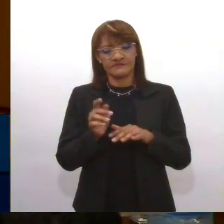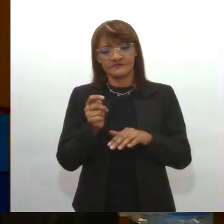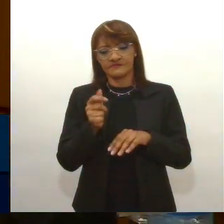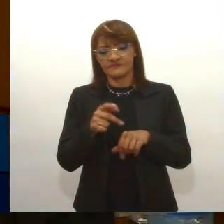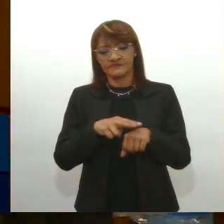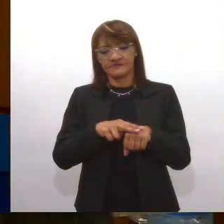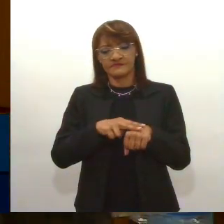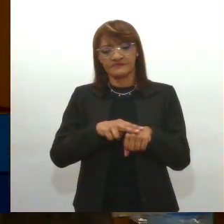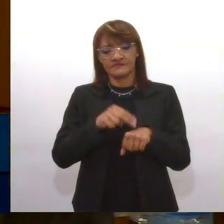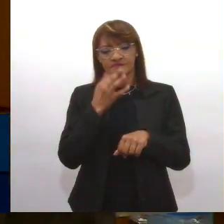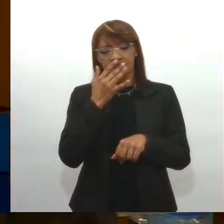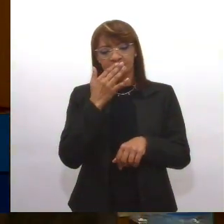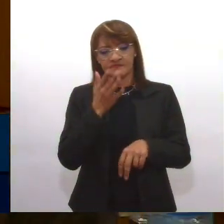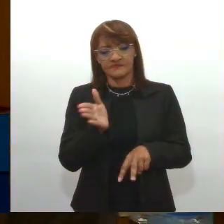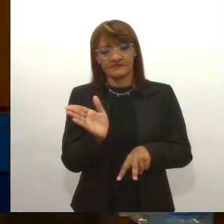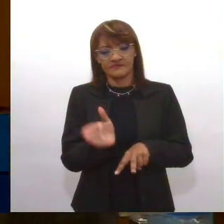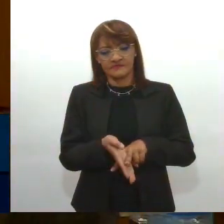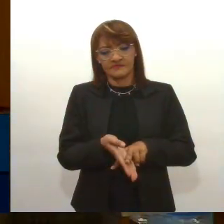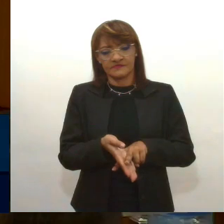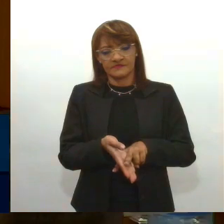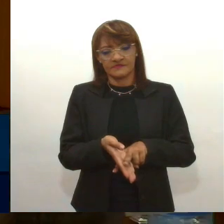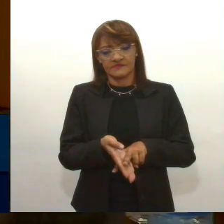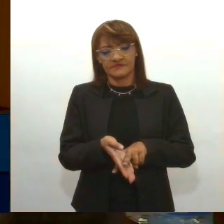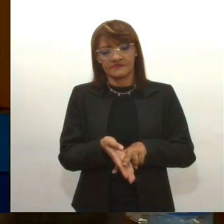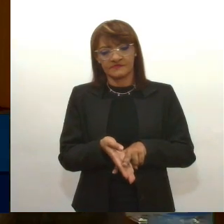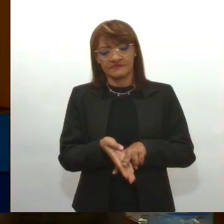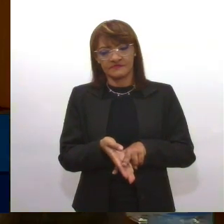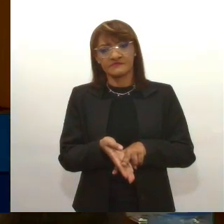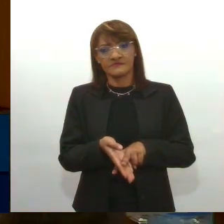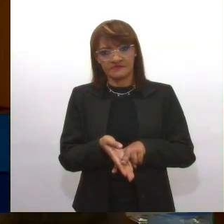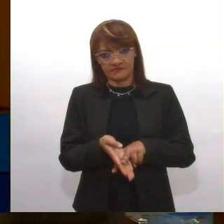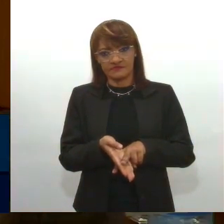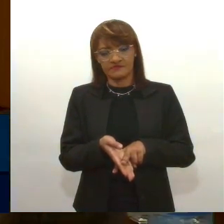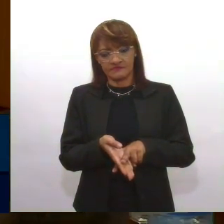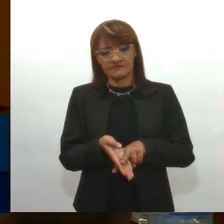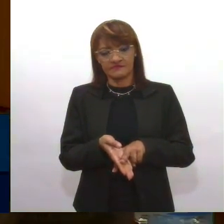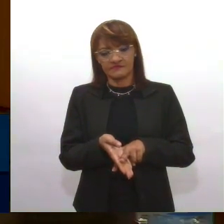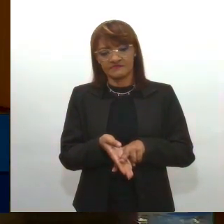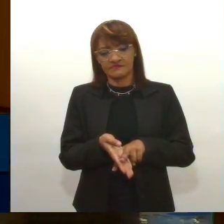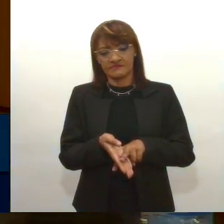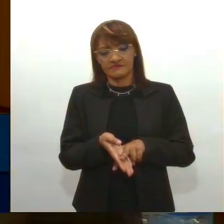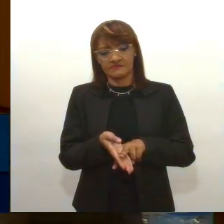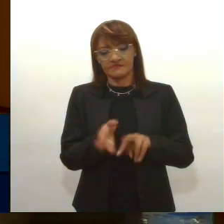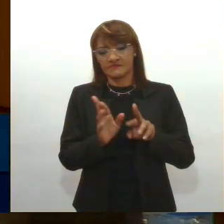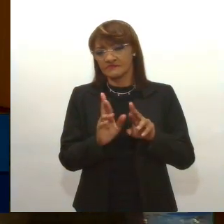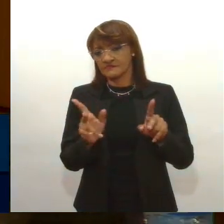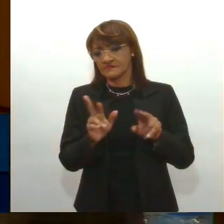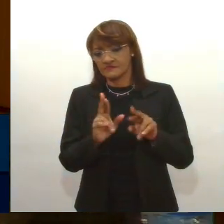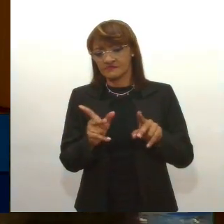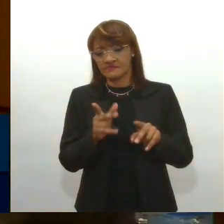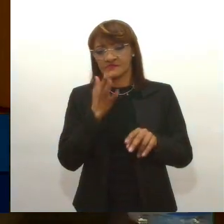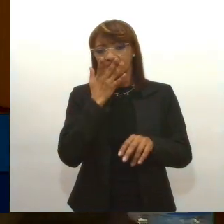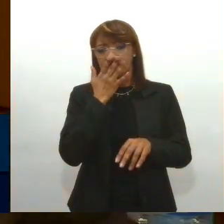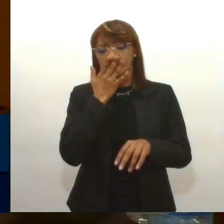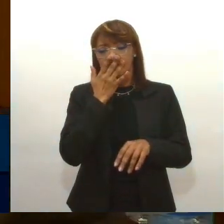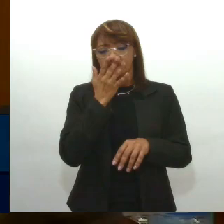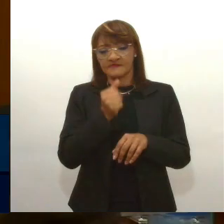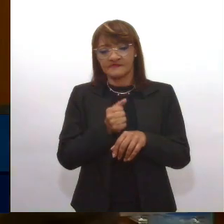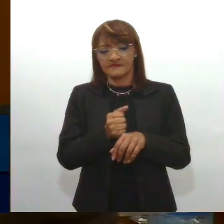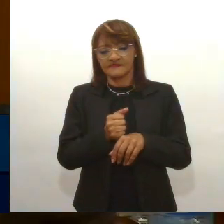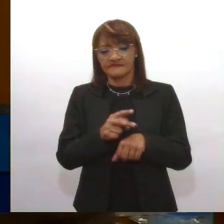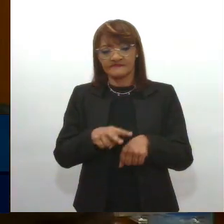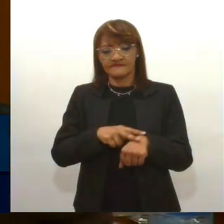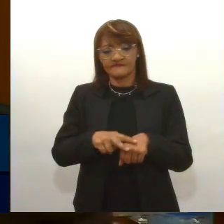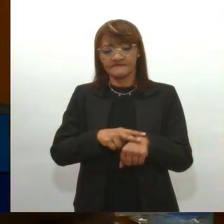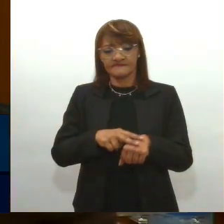Mangas pantalonas né de cores verde e um marrom creme